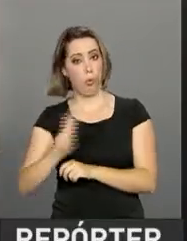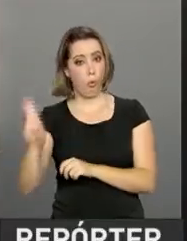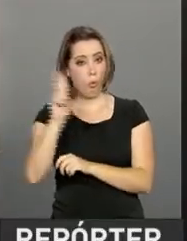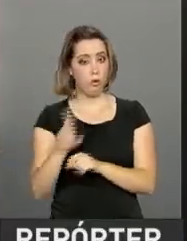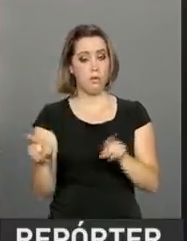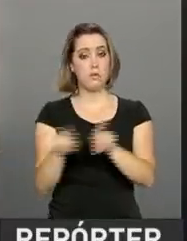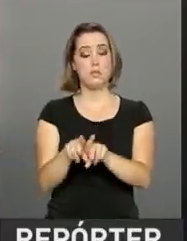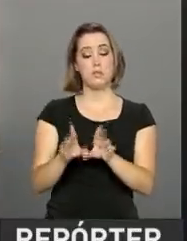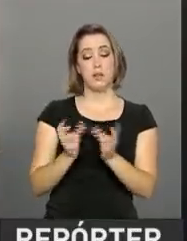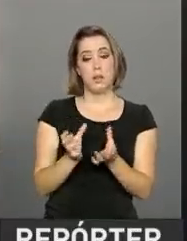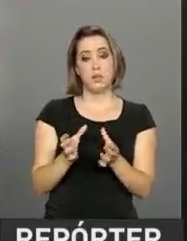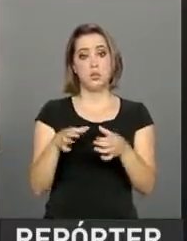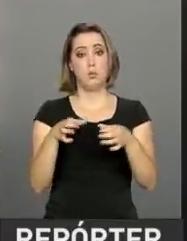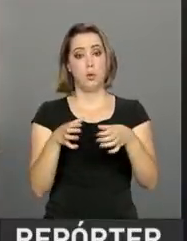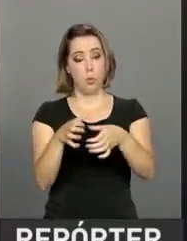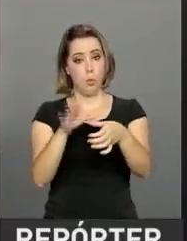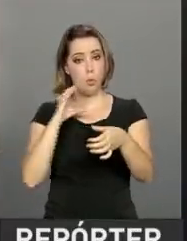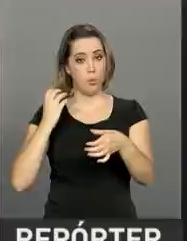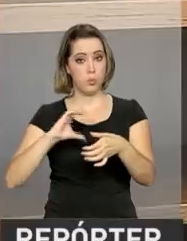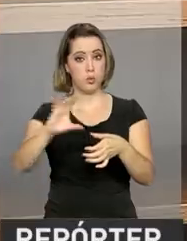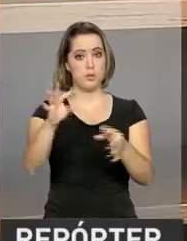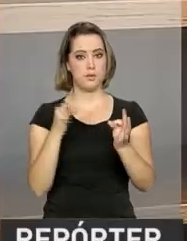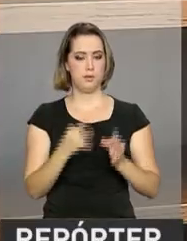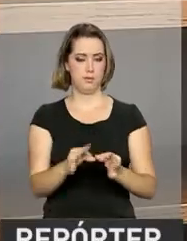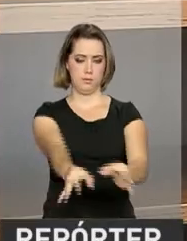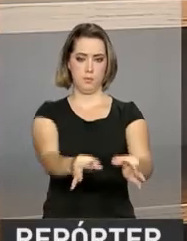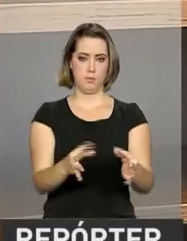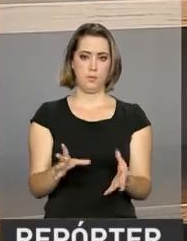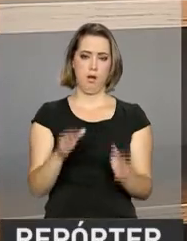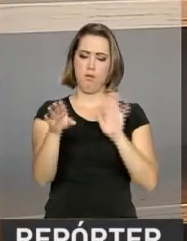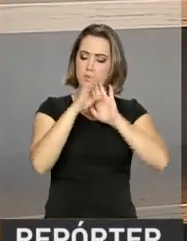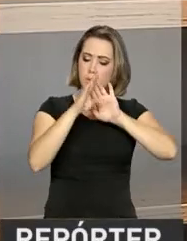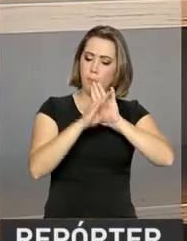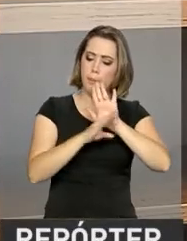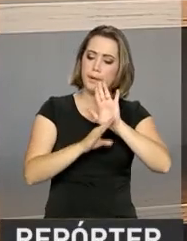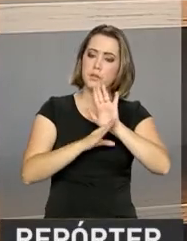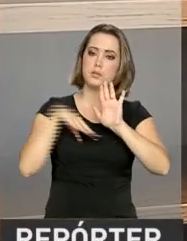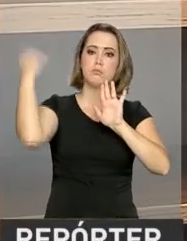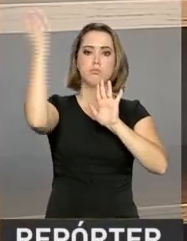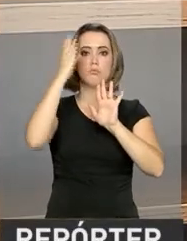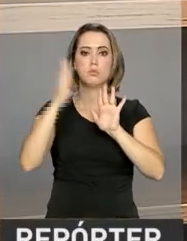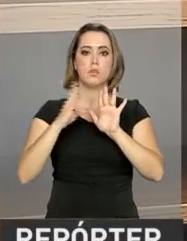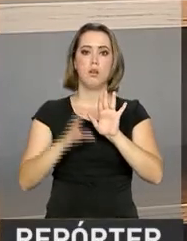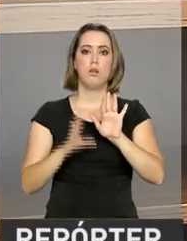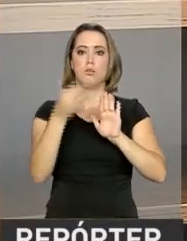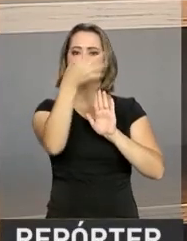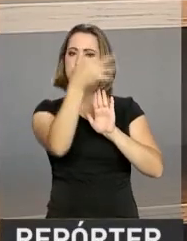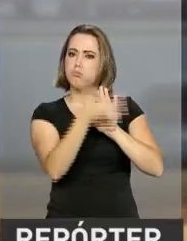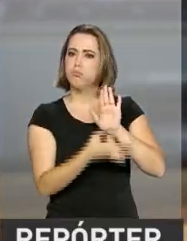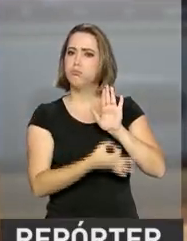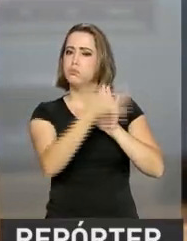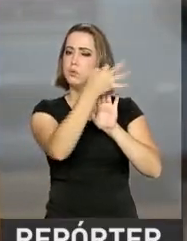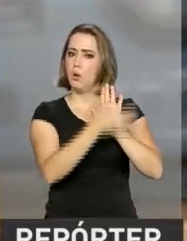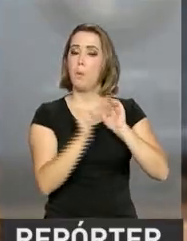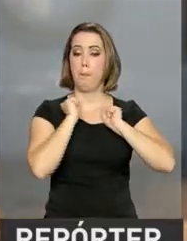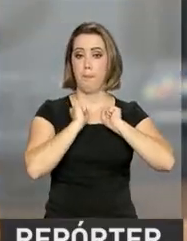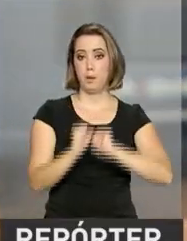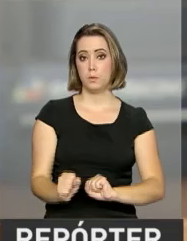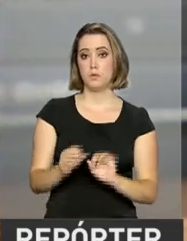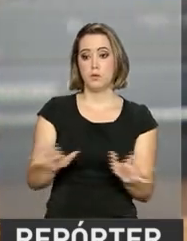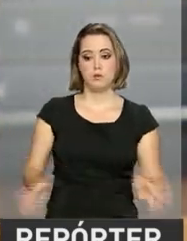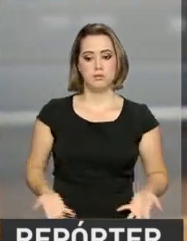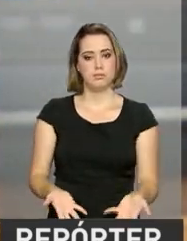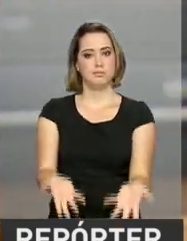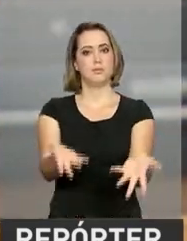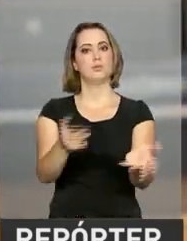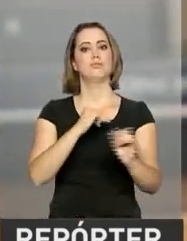das instituições de ciência e tecnologia para montar um plano nacional com diretrizes de medidas capazes de impulsionar